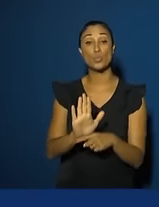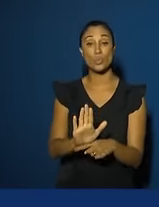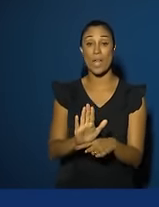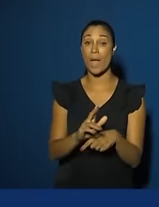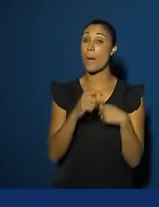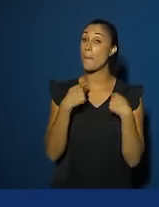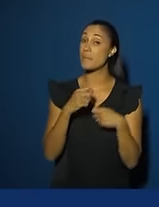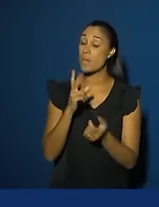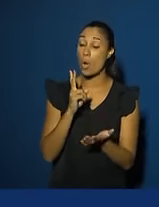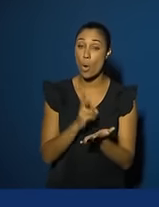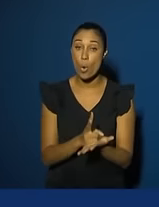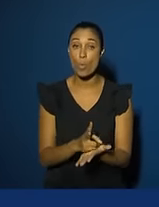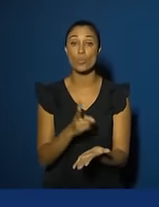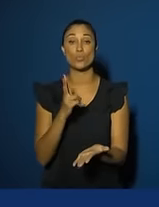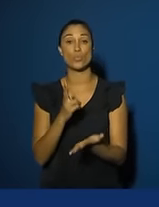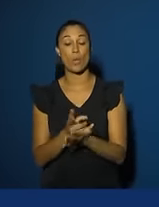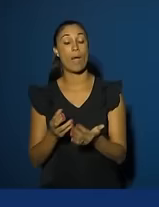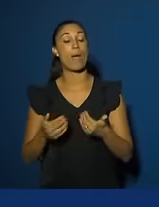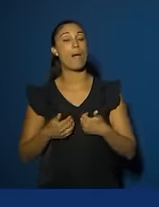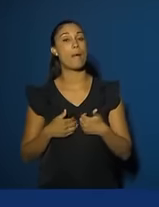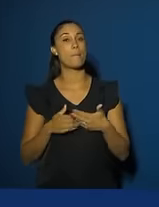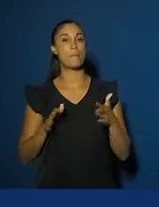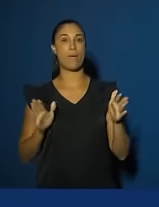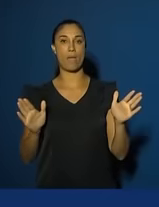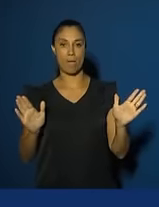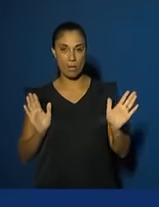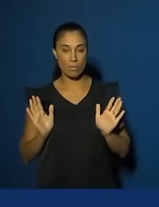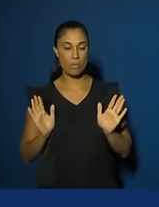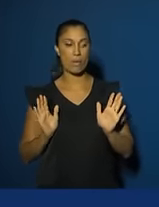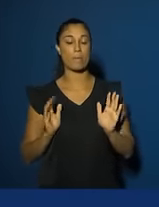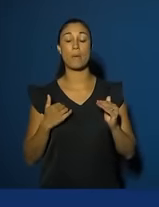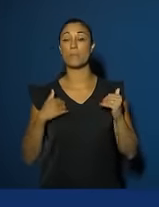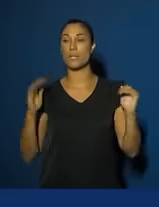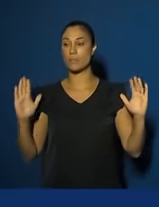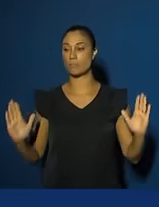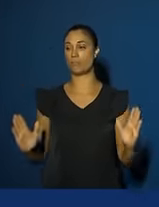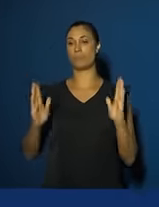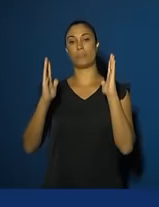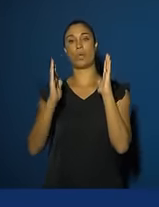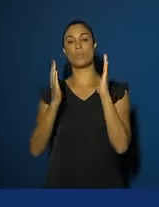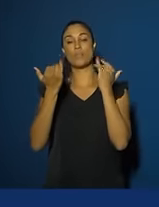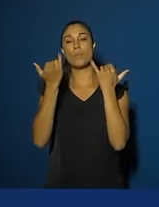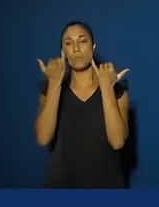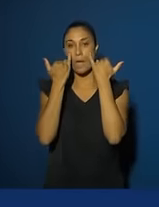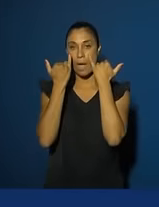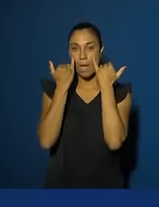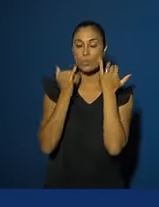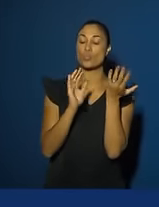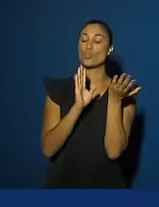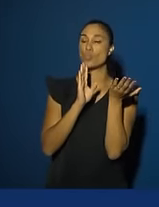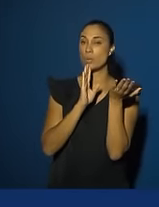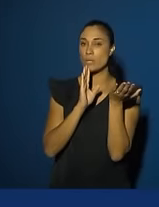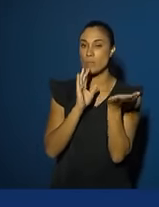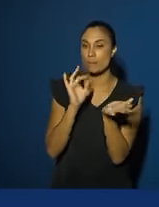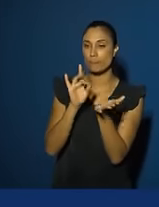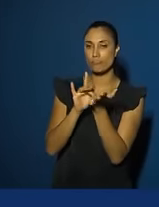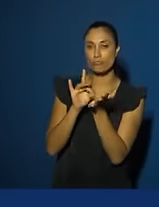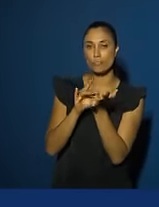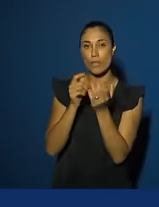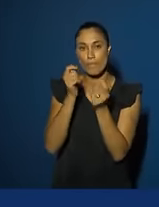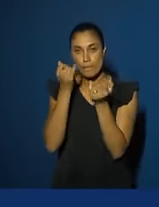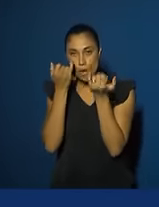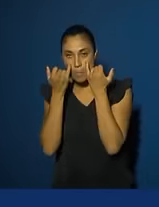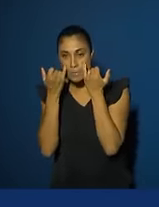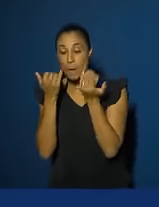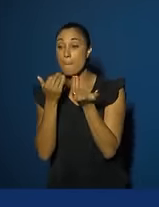política precisa continuar aberta para se cruar sobre os dados reconhecer a legitimidade desses dados